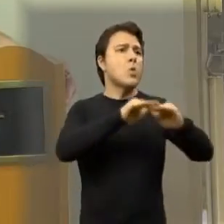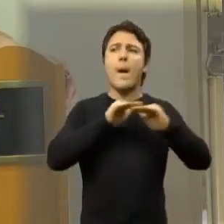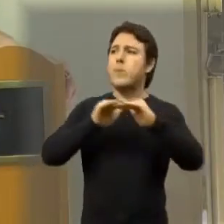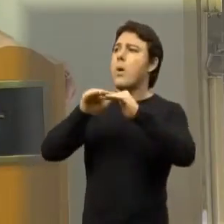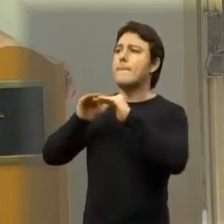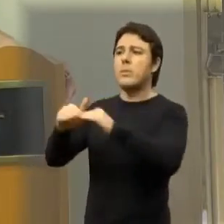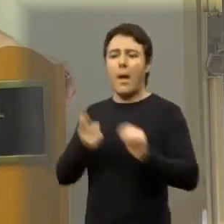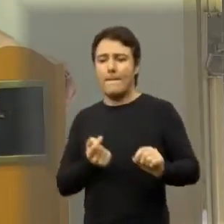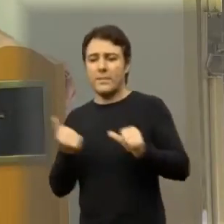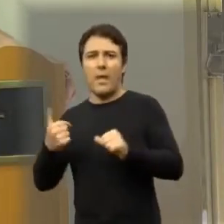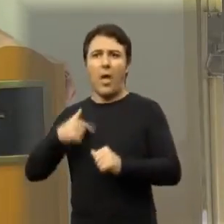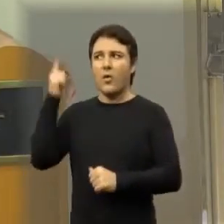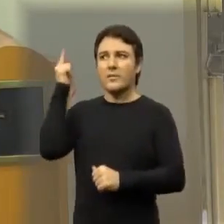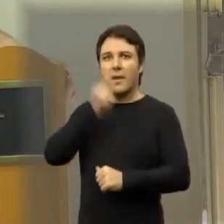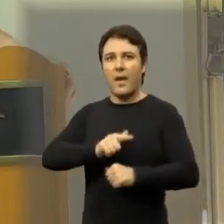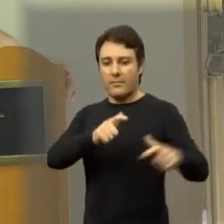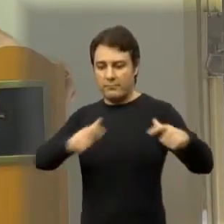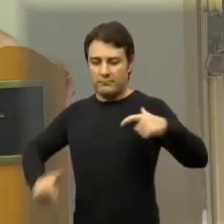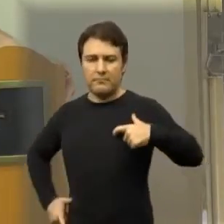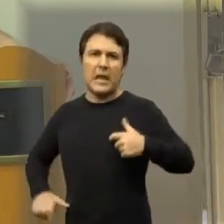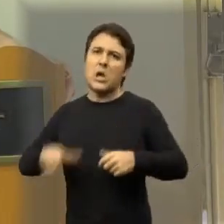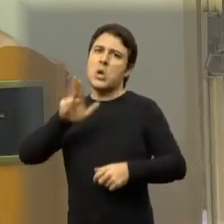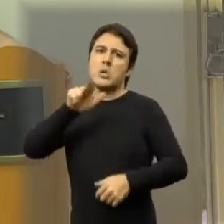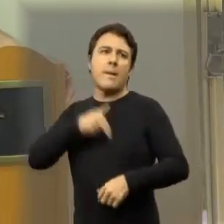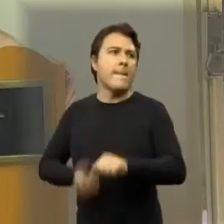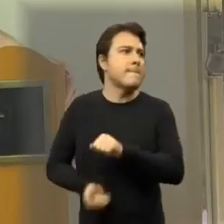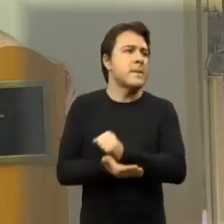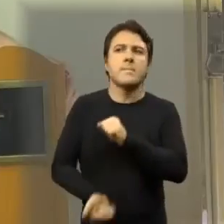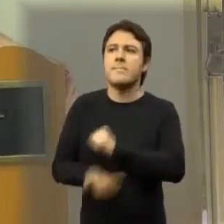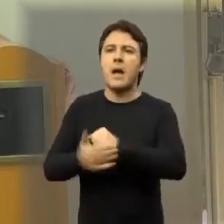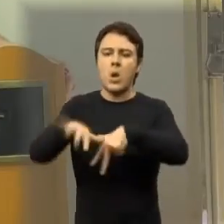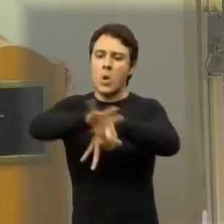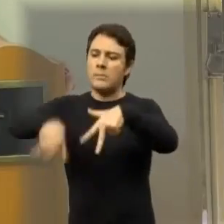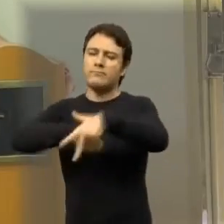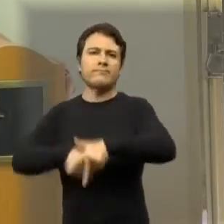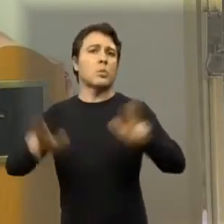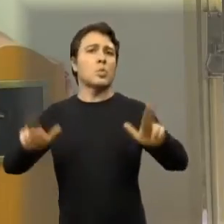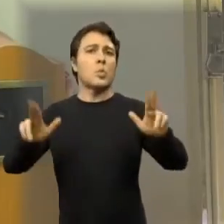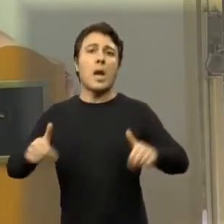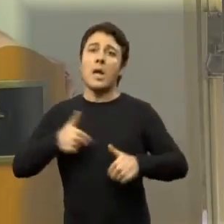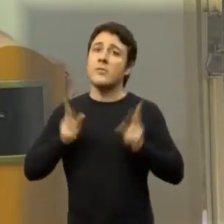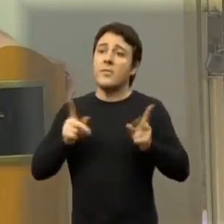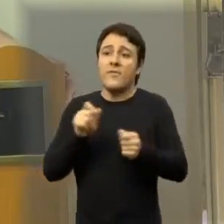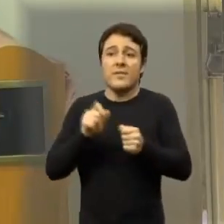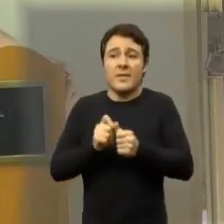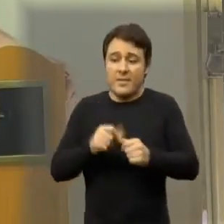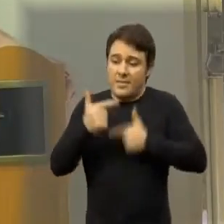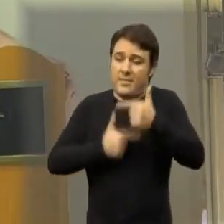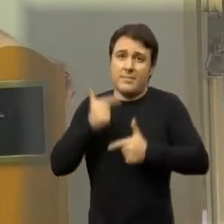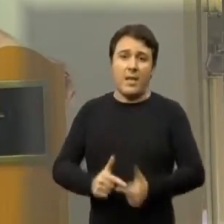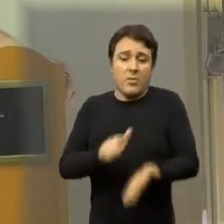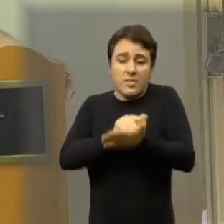beneficiar e eleger. Nunca houve mácula de corrupção em meu histórico. Sempre fiz campanhas limpas e, o